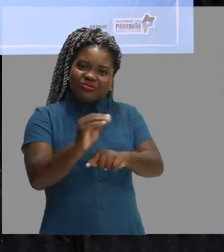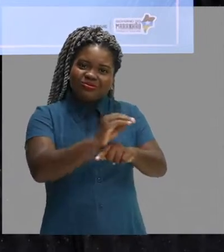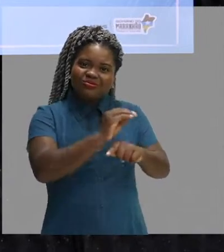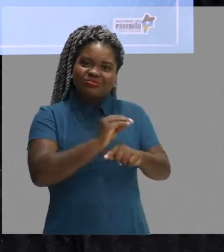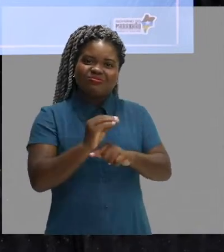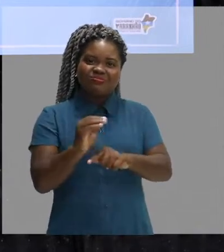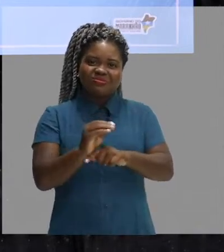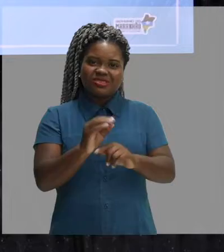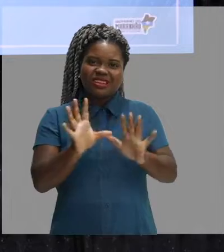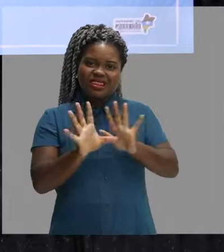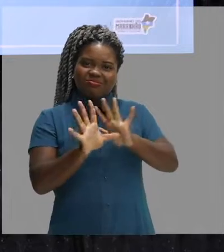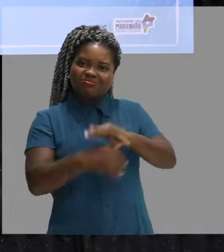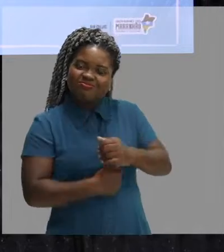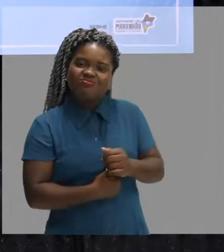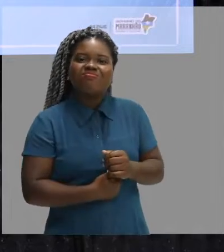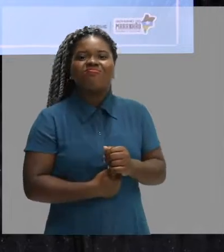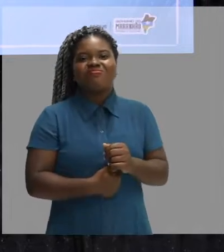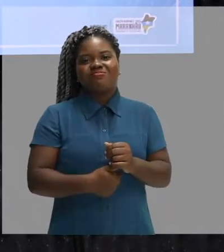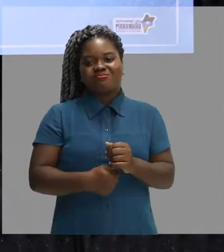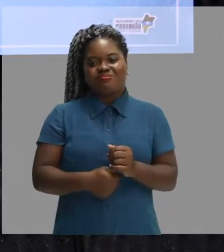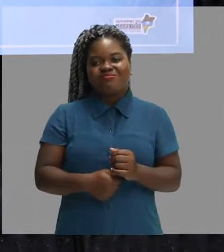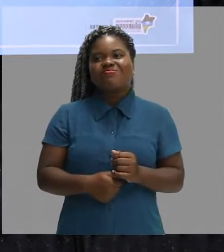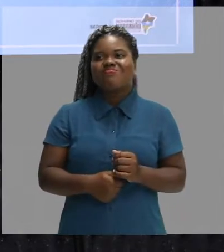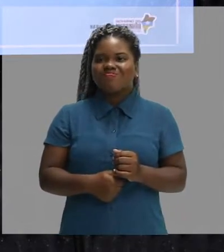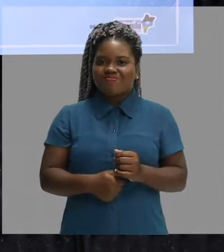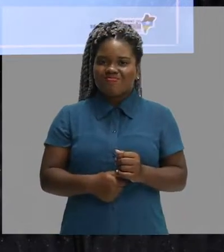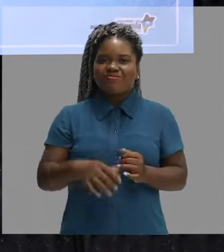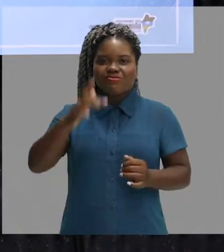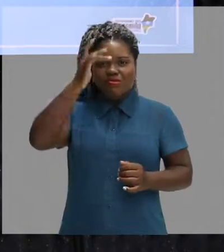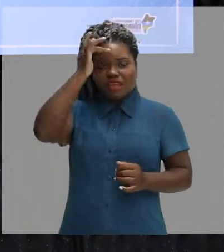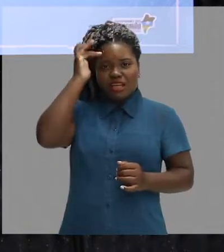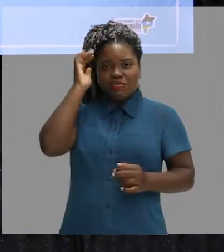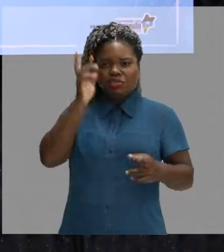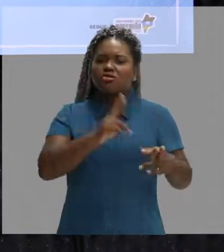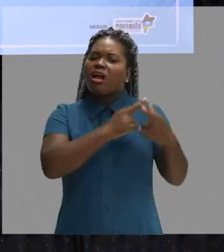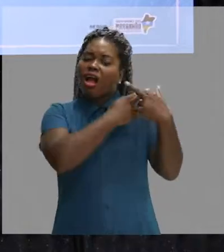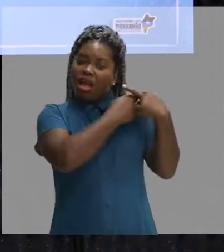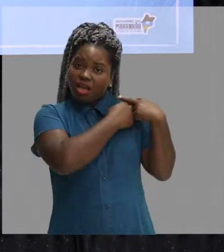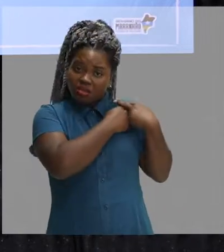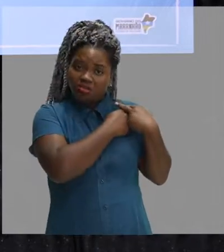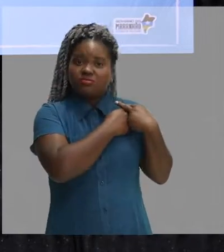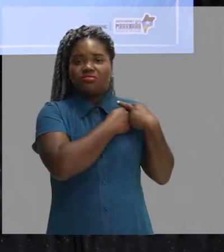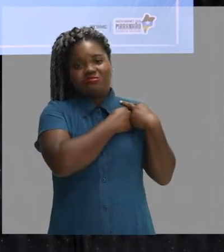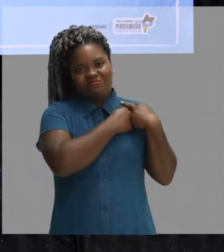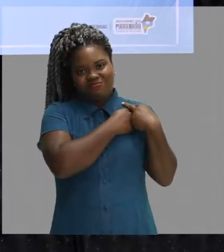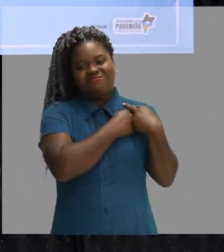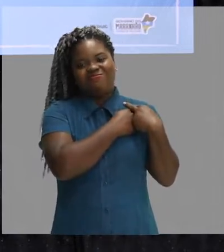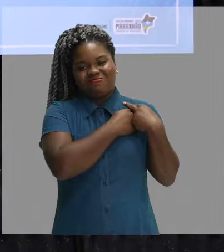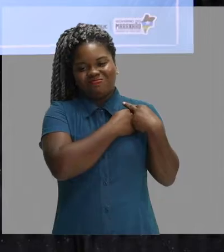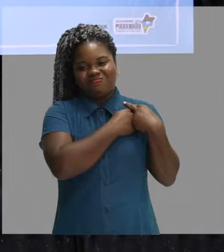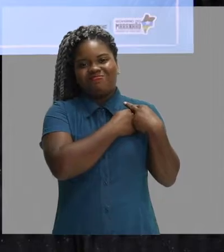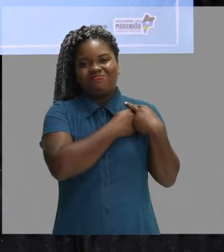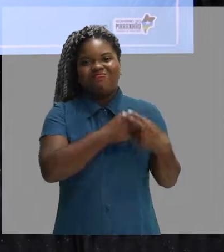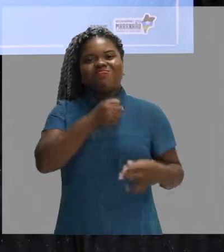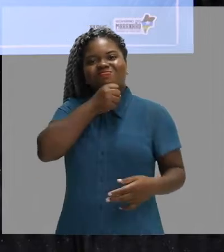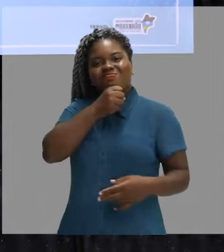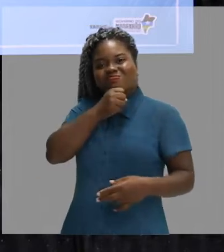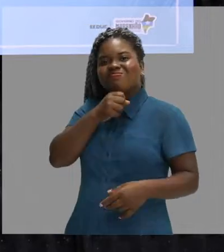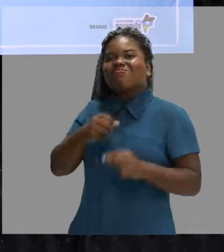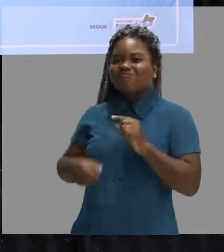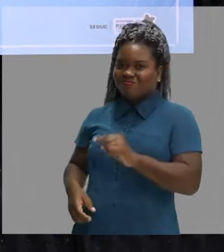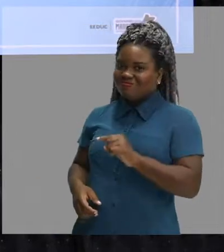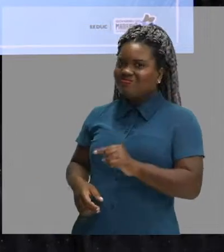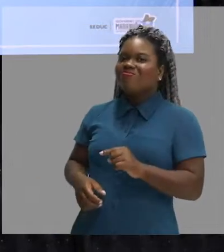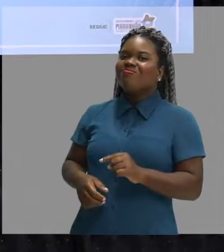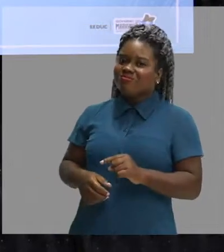lá o cartão do banco, por exemplo. E aí a pessoa que está cuidando, entre aspas, do idoso ou da idosa, se apropria